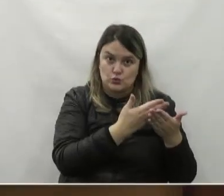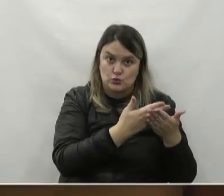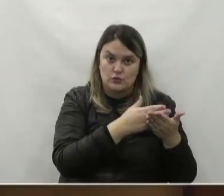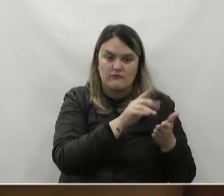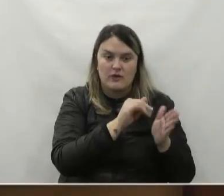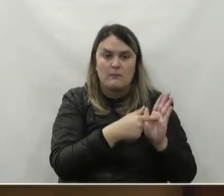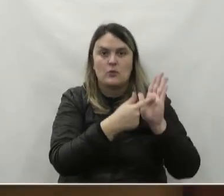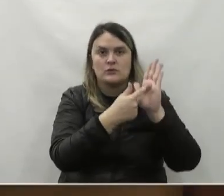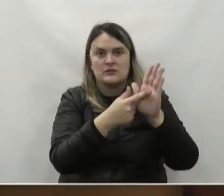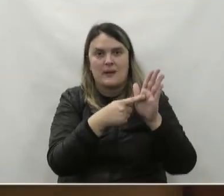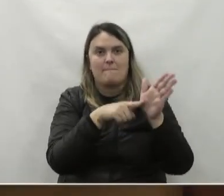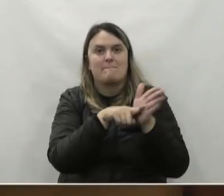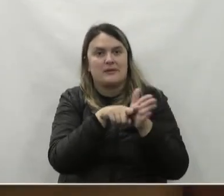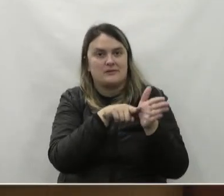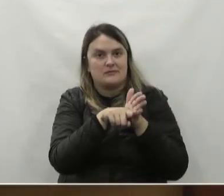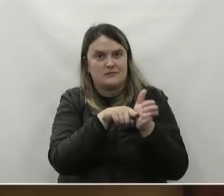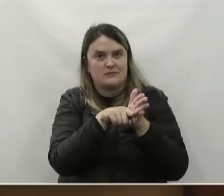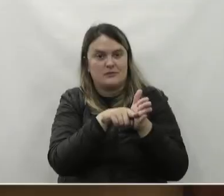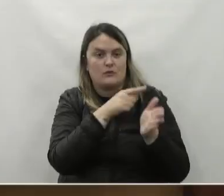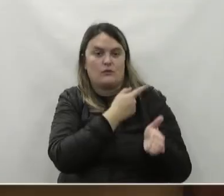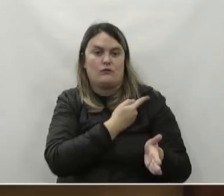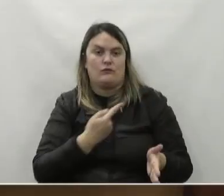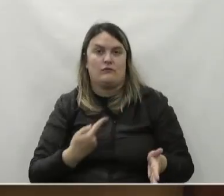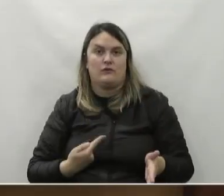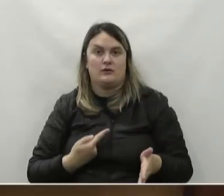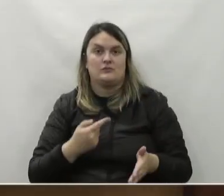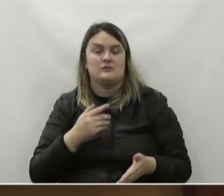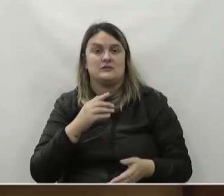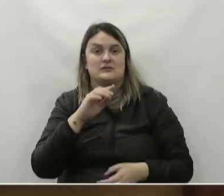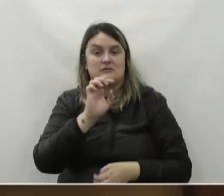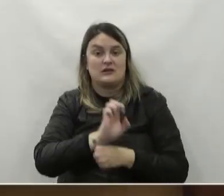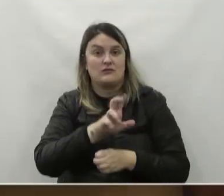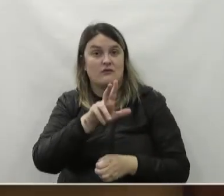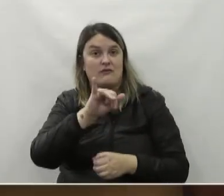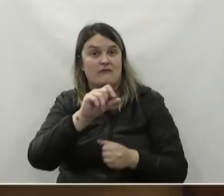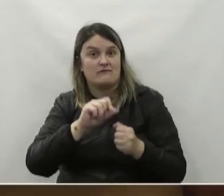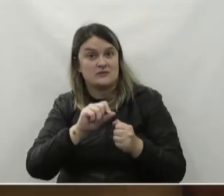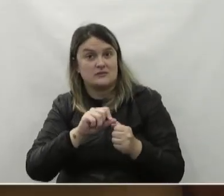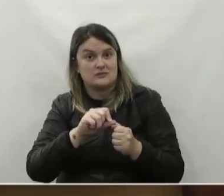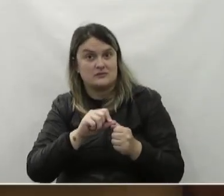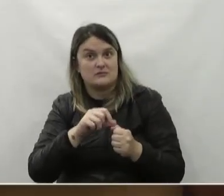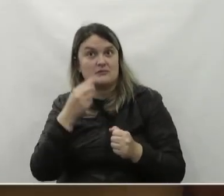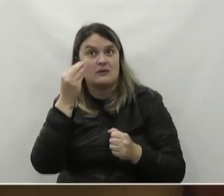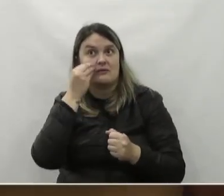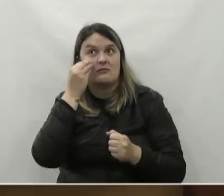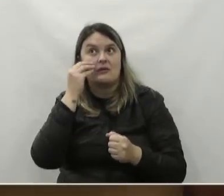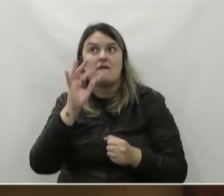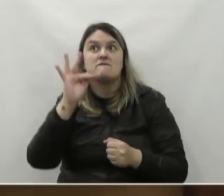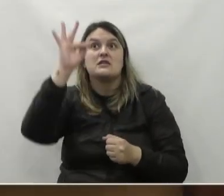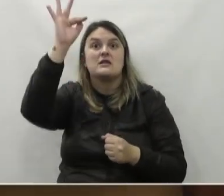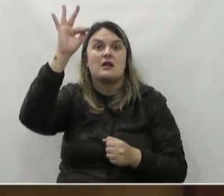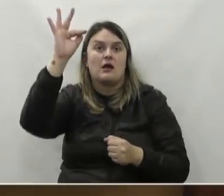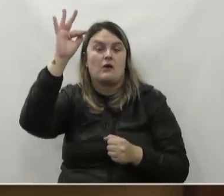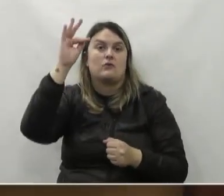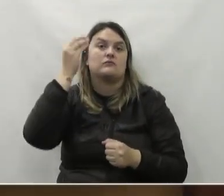se apresentar. E o governo do Estado é que vai ter que fazer. Talvez busque também recursos a nível federal,